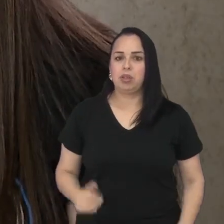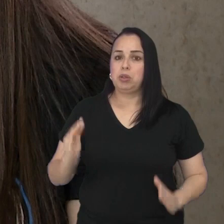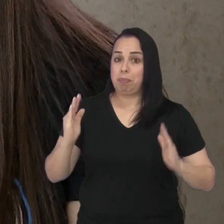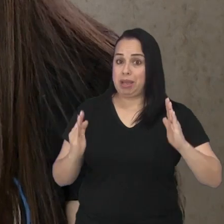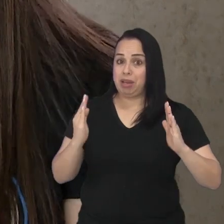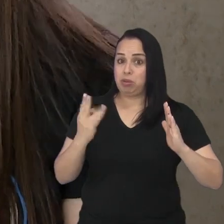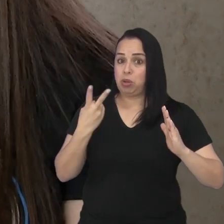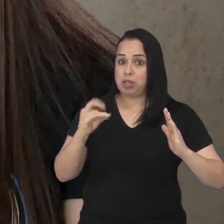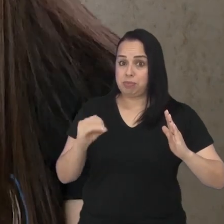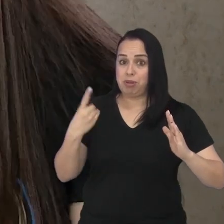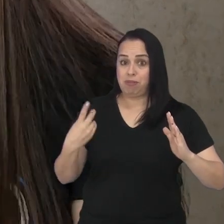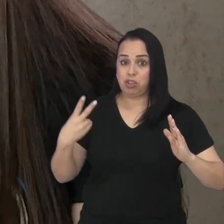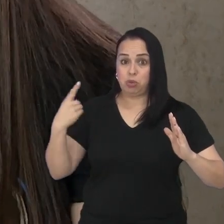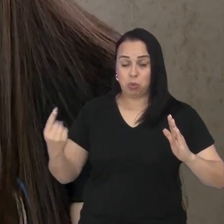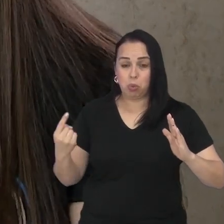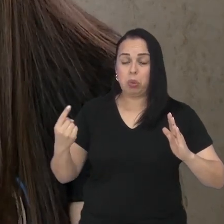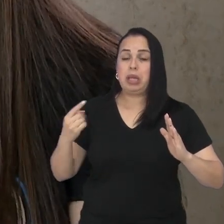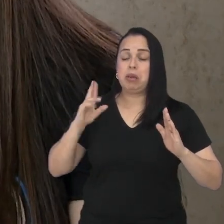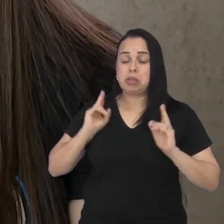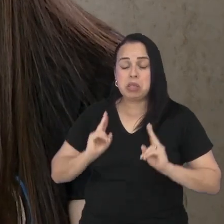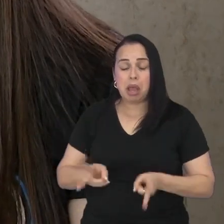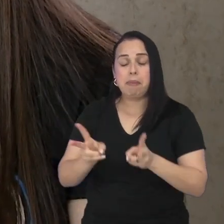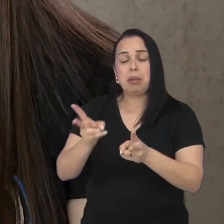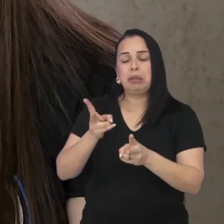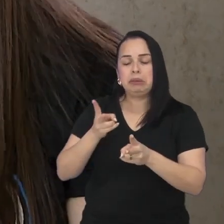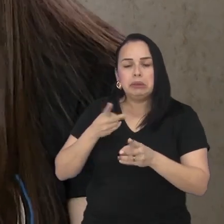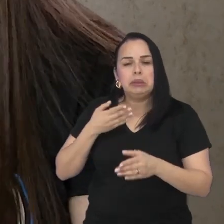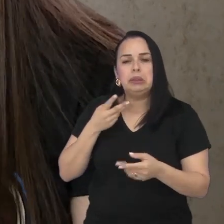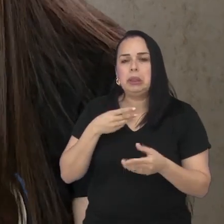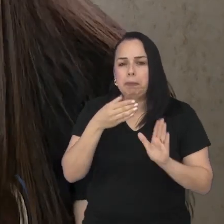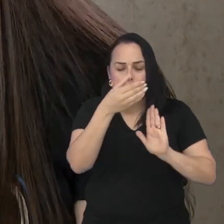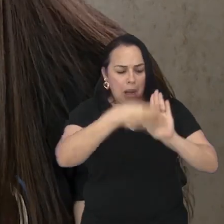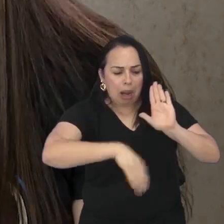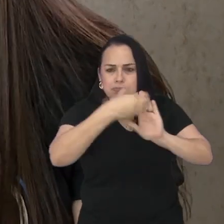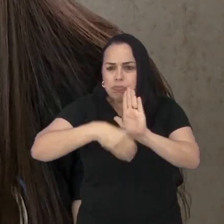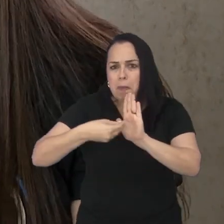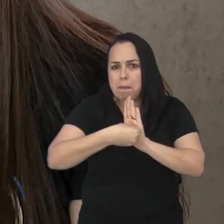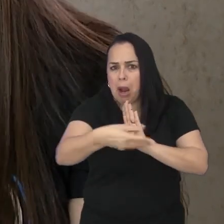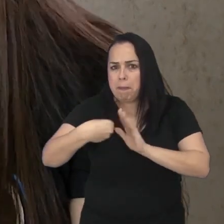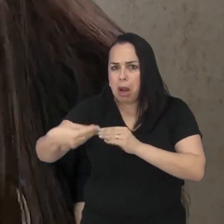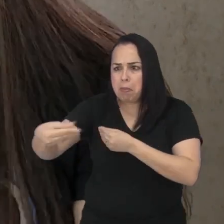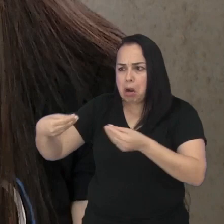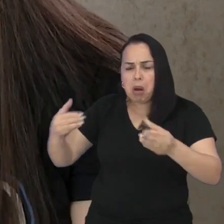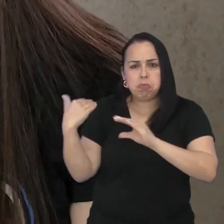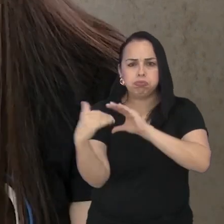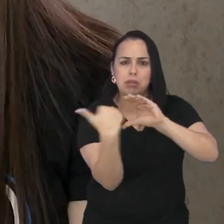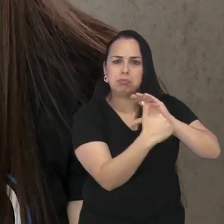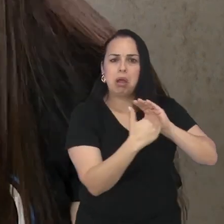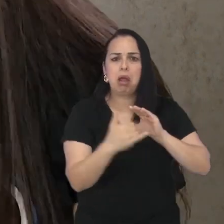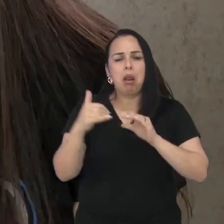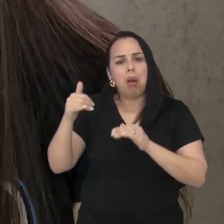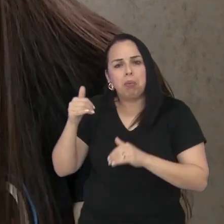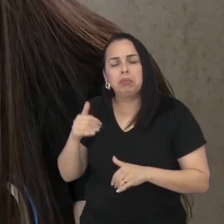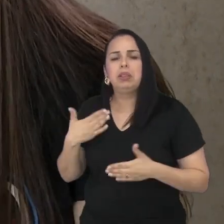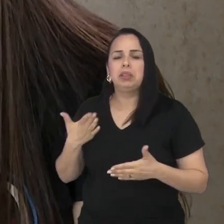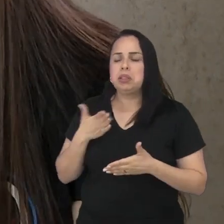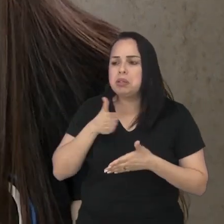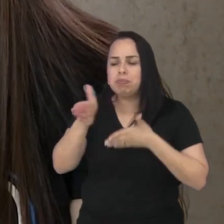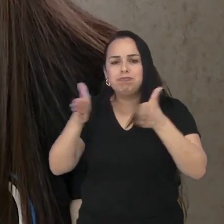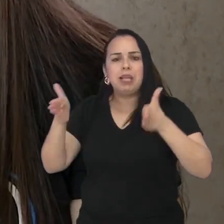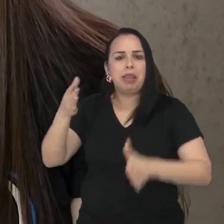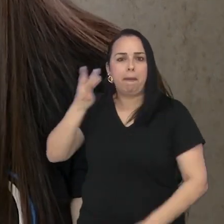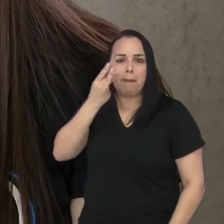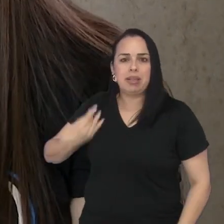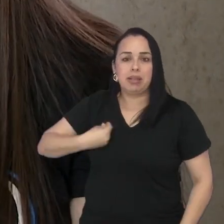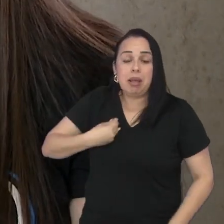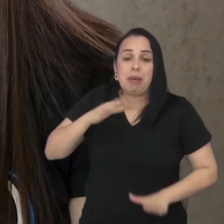eu passei uns bons 9 meses procurando emprego diariamente, acordando cedo, mandando inúmeros currículos para inúmeras empresas,